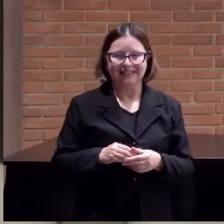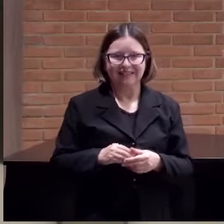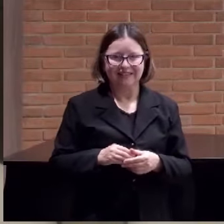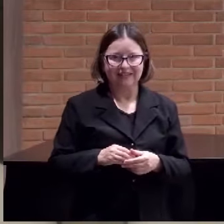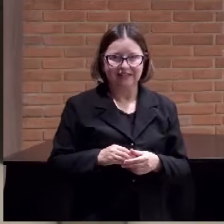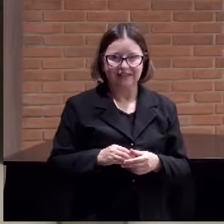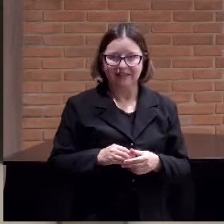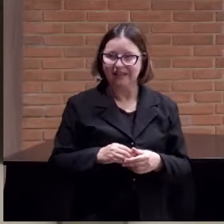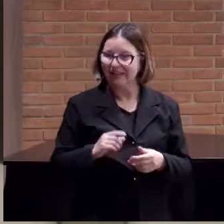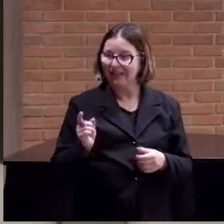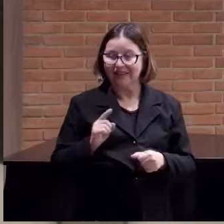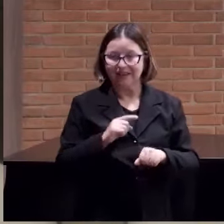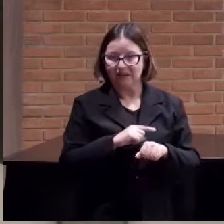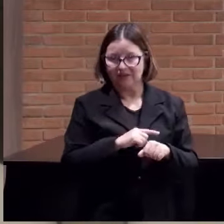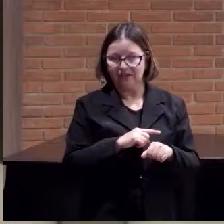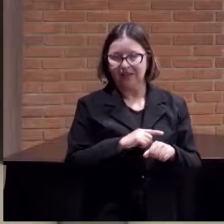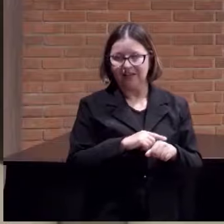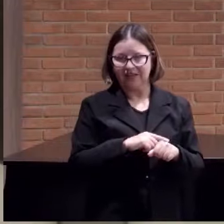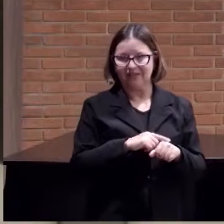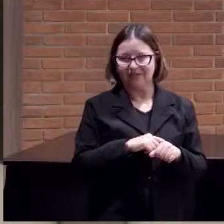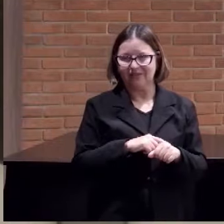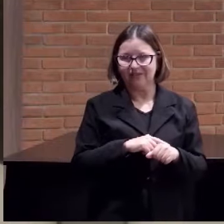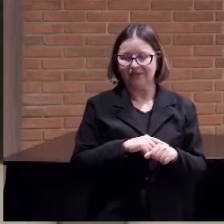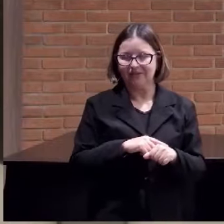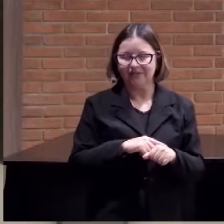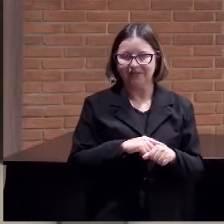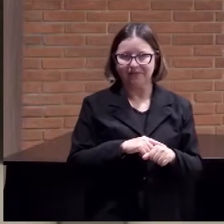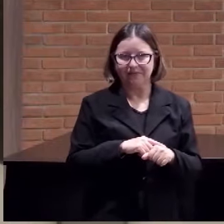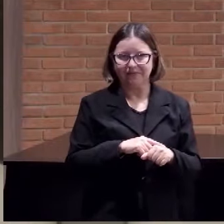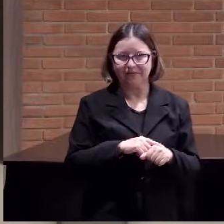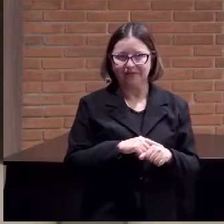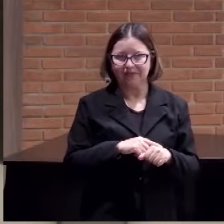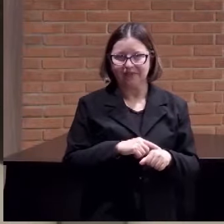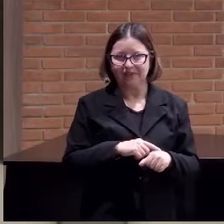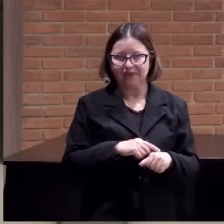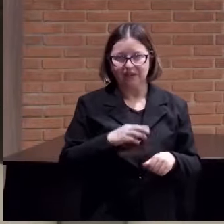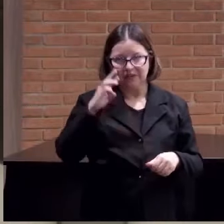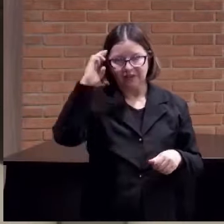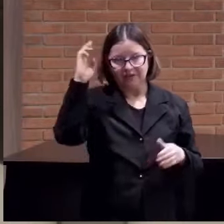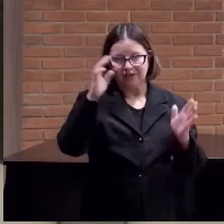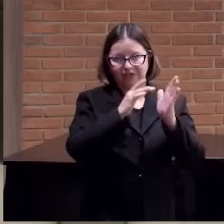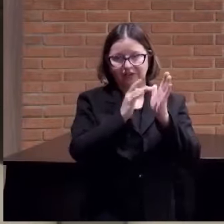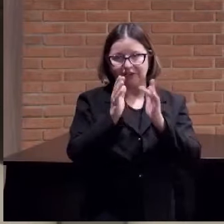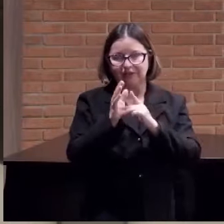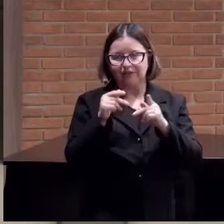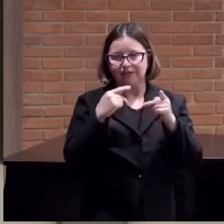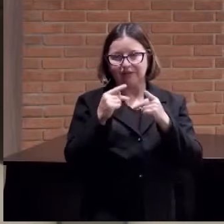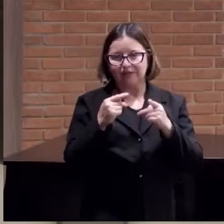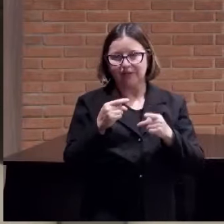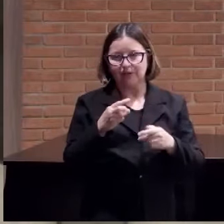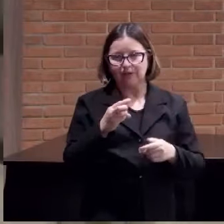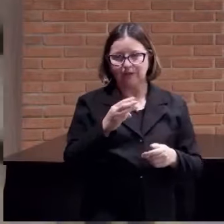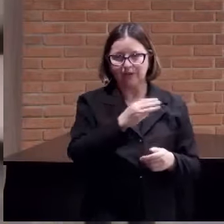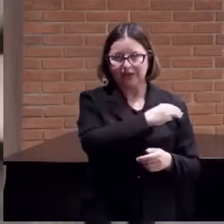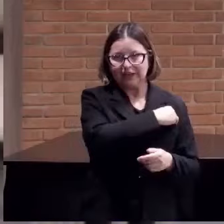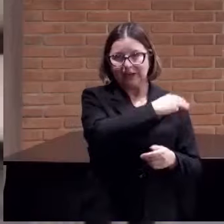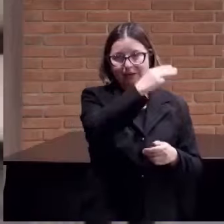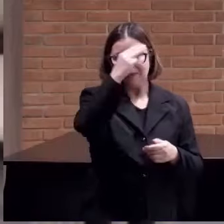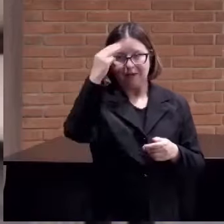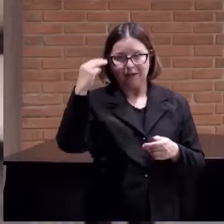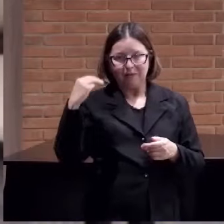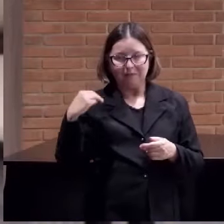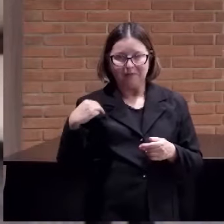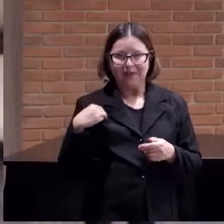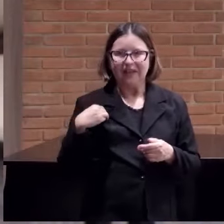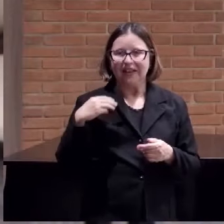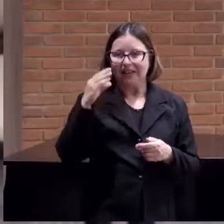Não é a hora que o Senhor Jesus havia dito para Maria, quando ele estava lá nas bodas de Caná